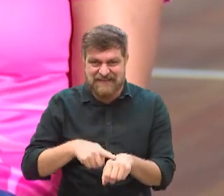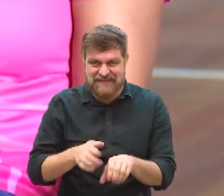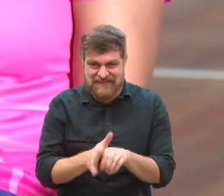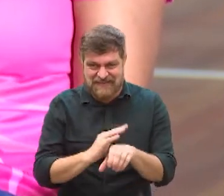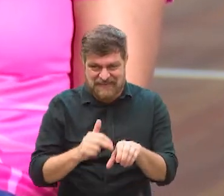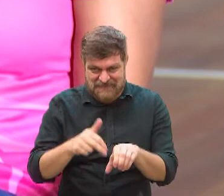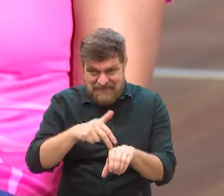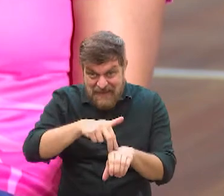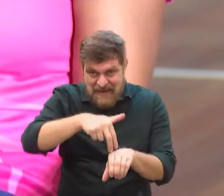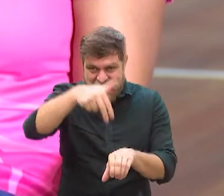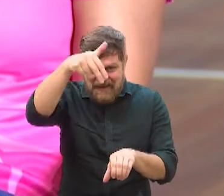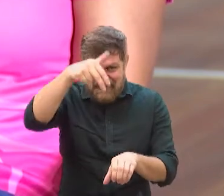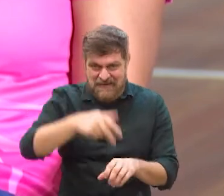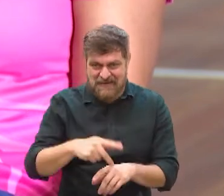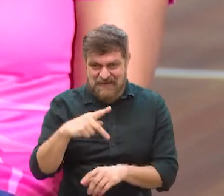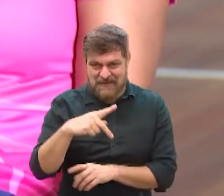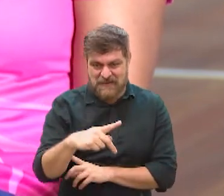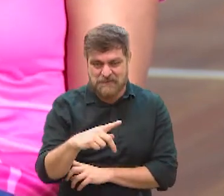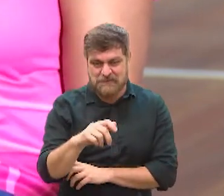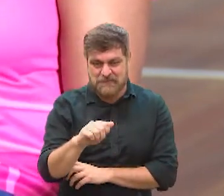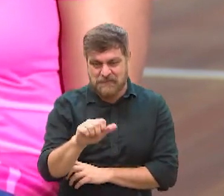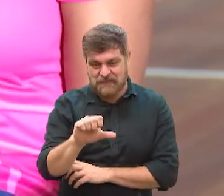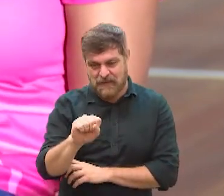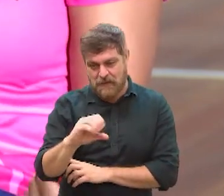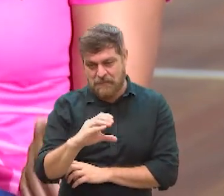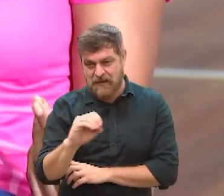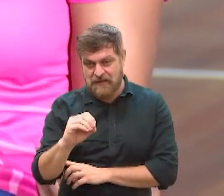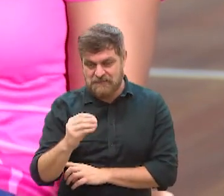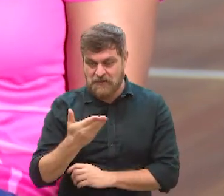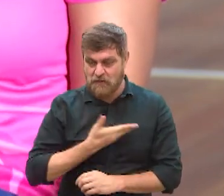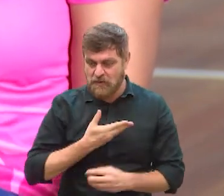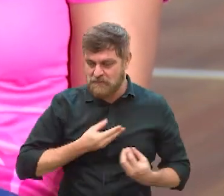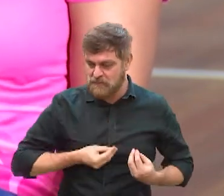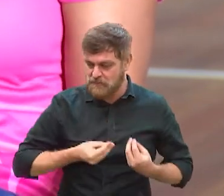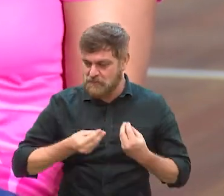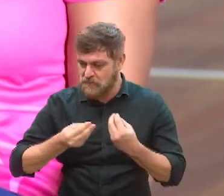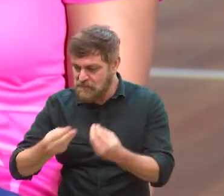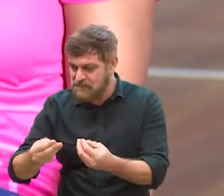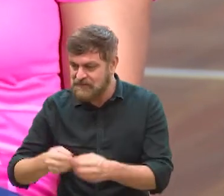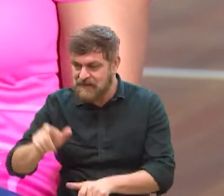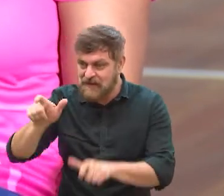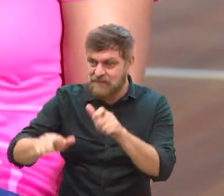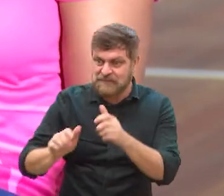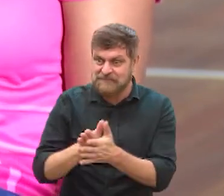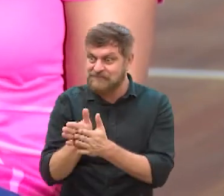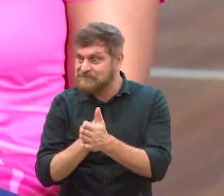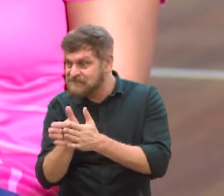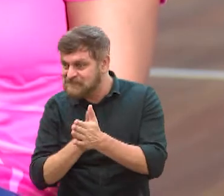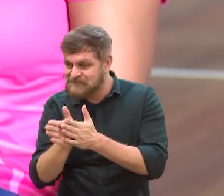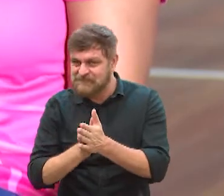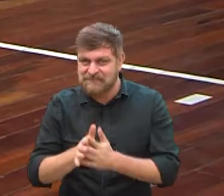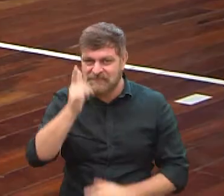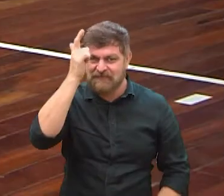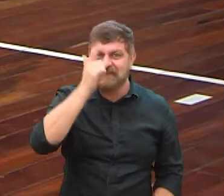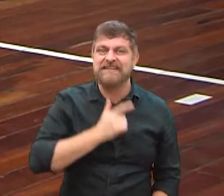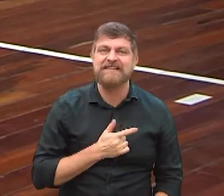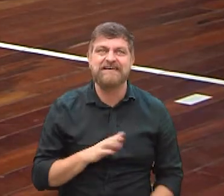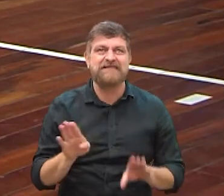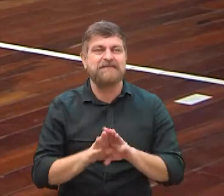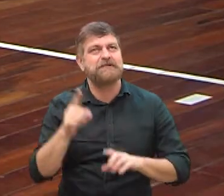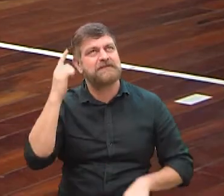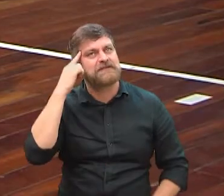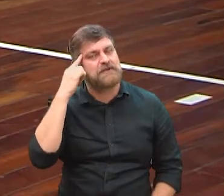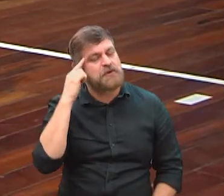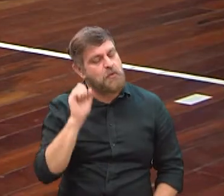alguns amigos. E aí todo mundo gostou e ficou aquela empolgação, aí eu também me empolguei. Já veio o lado de